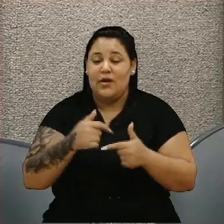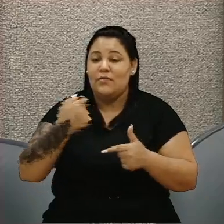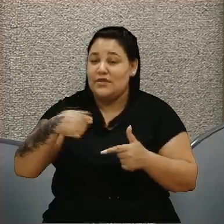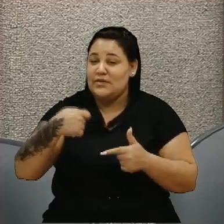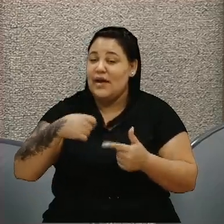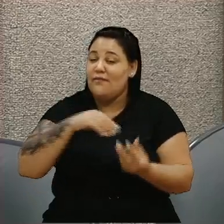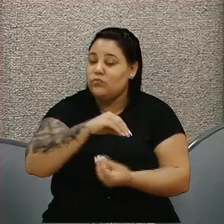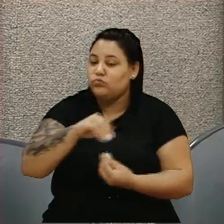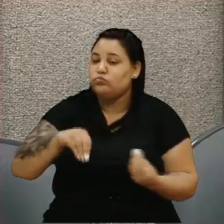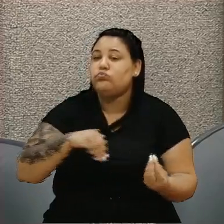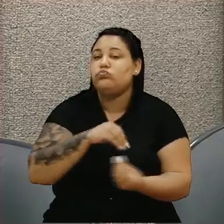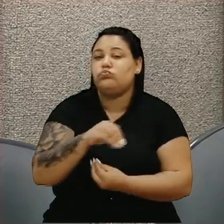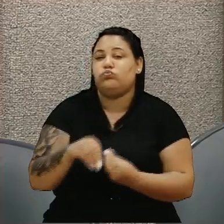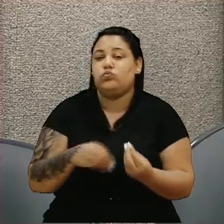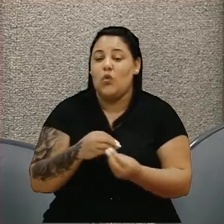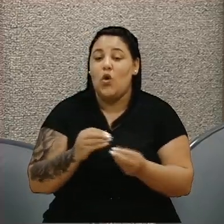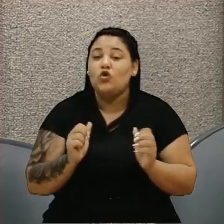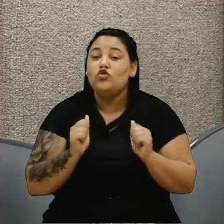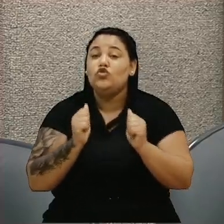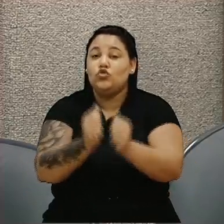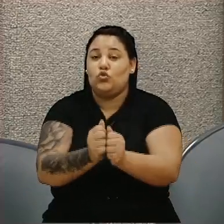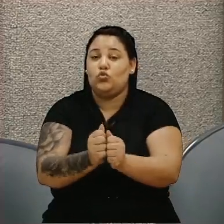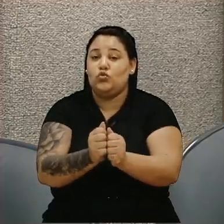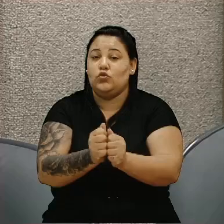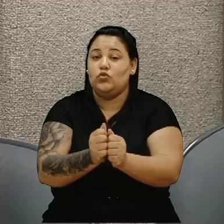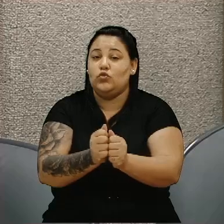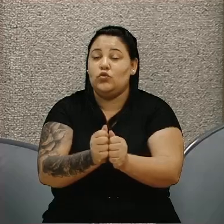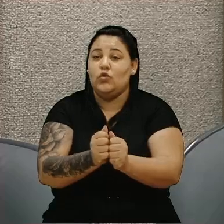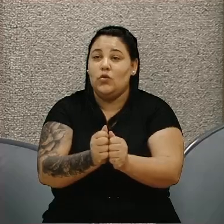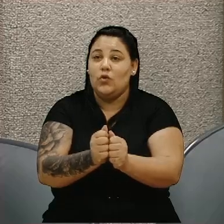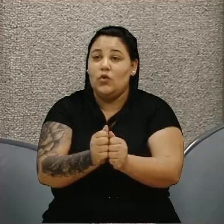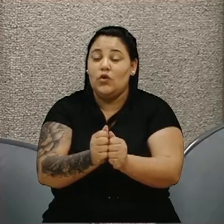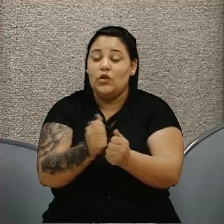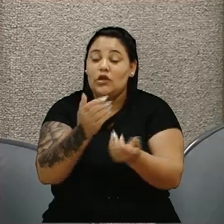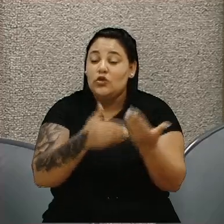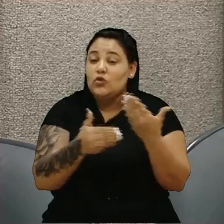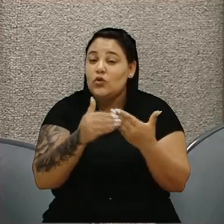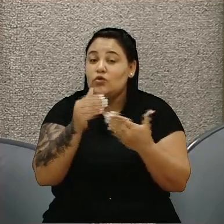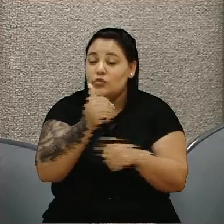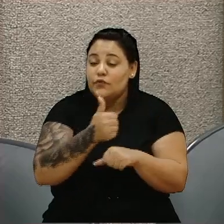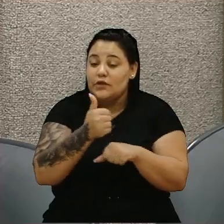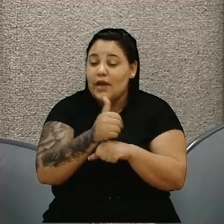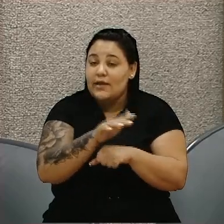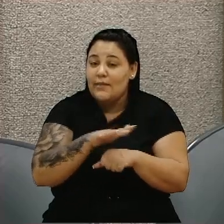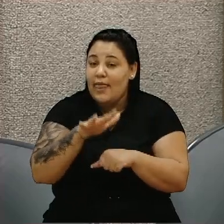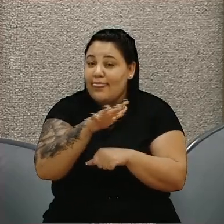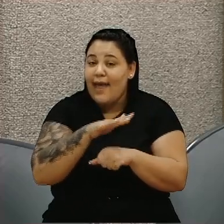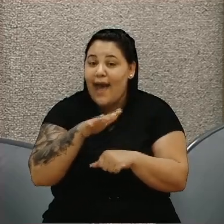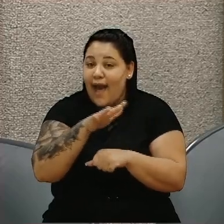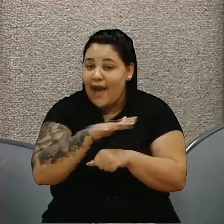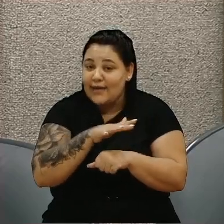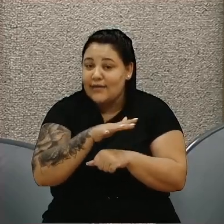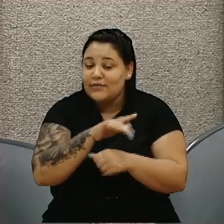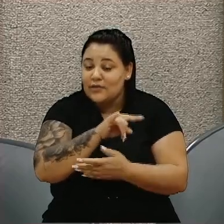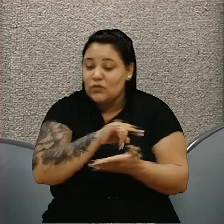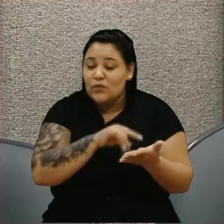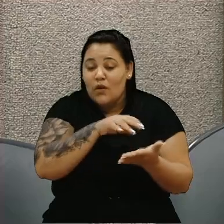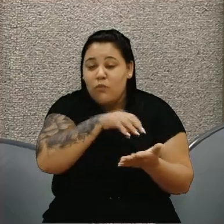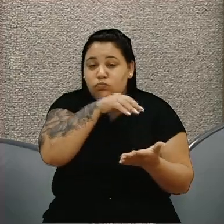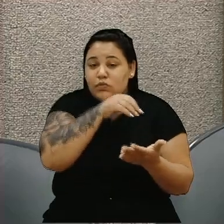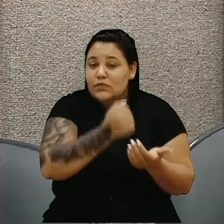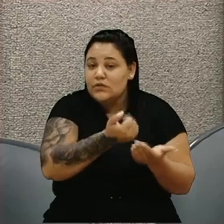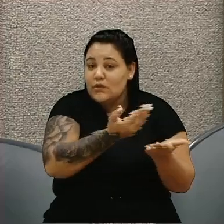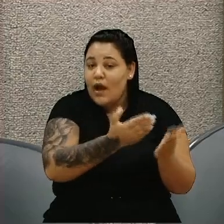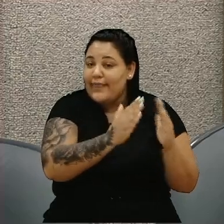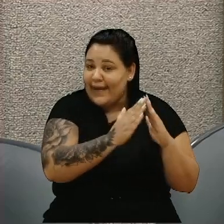descentralizado, possibilitando que todos os profissionais da área de regularização, que gostem de trabalhar com regularização, pudessem ter lá os